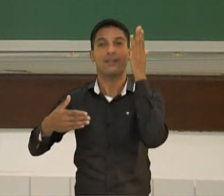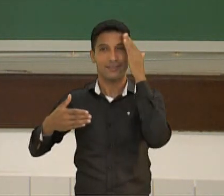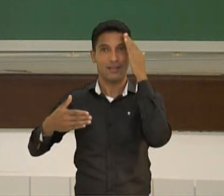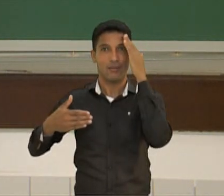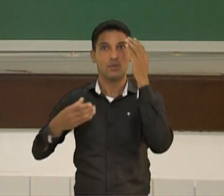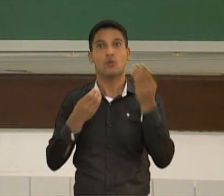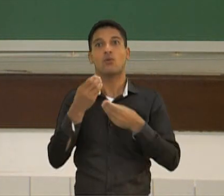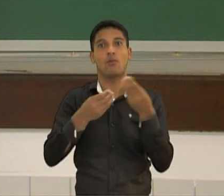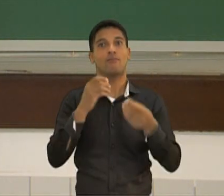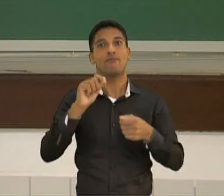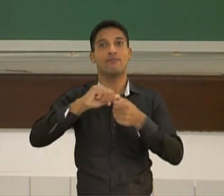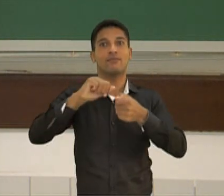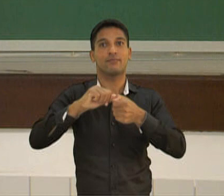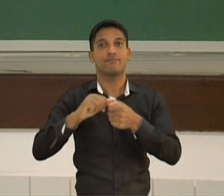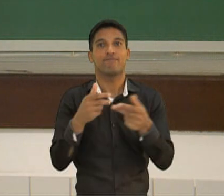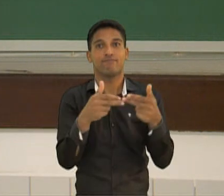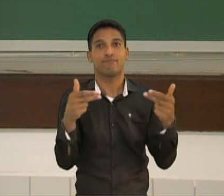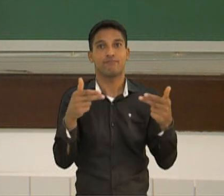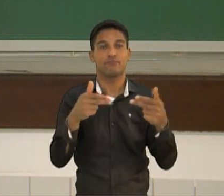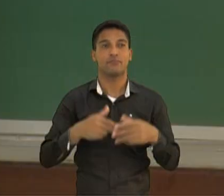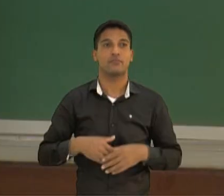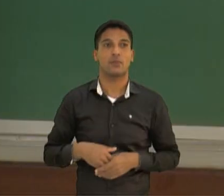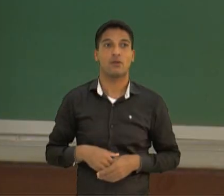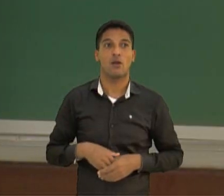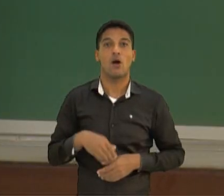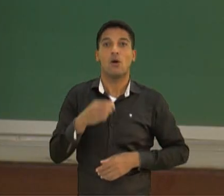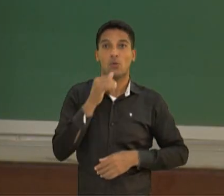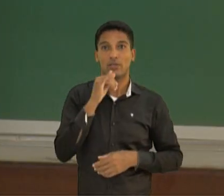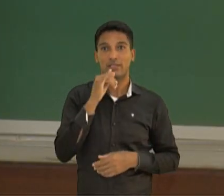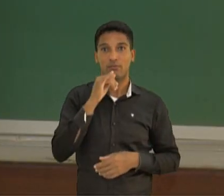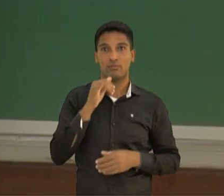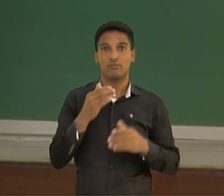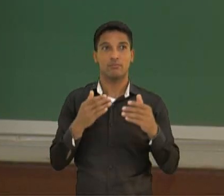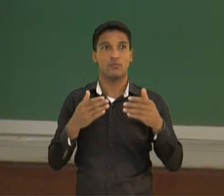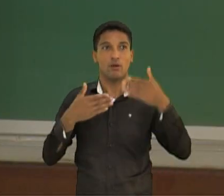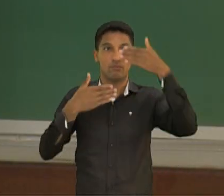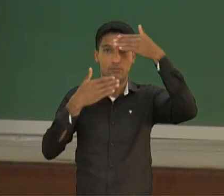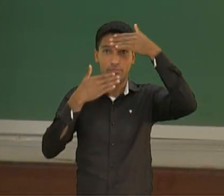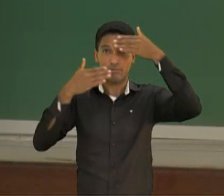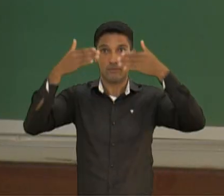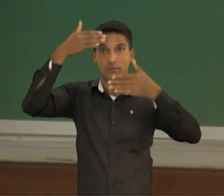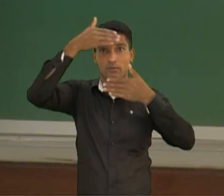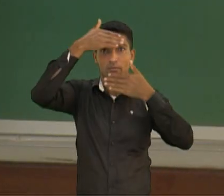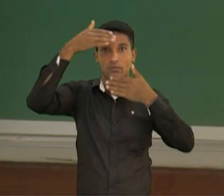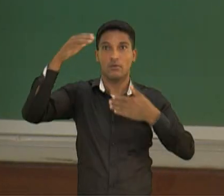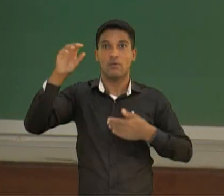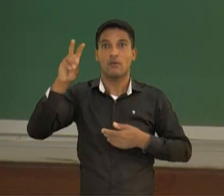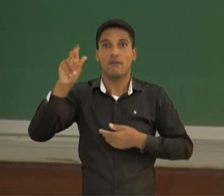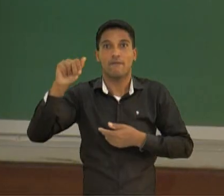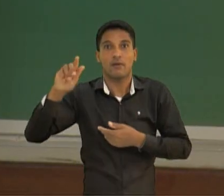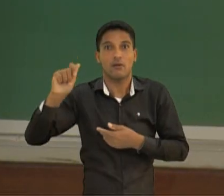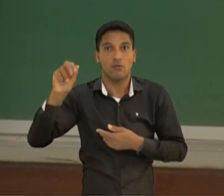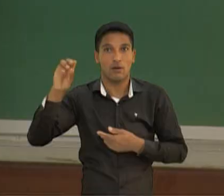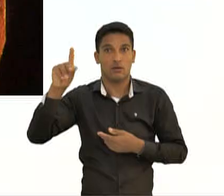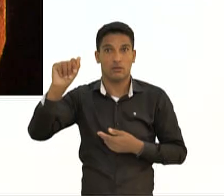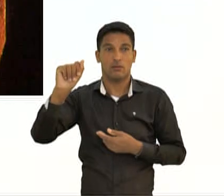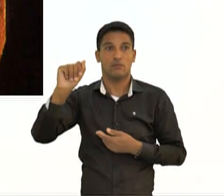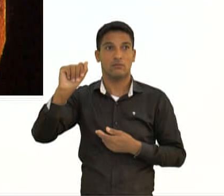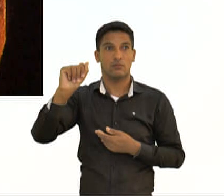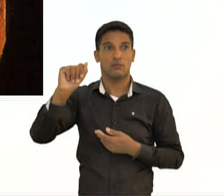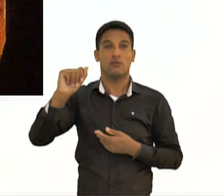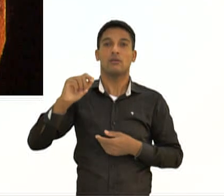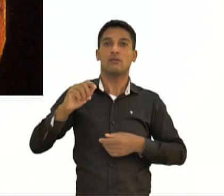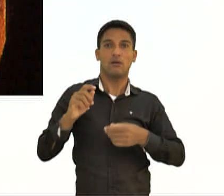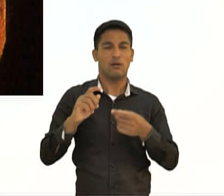exemplos de tudo que vocês vão ver nas vanguardas europeias, né? Desde surrealismo, expressionismo, né?